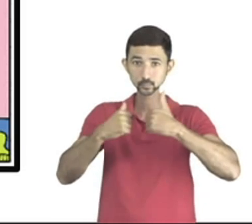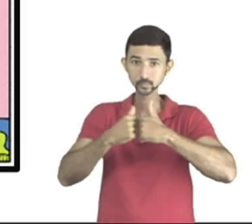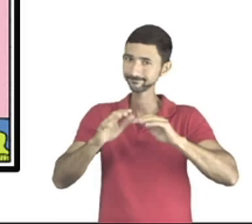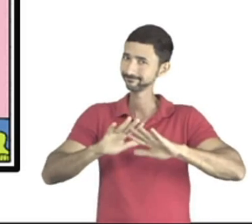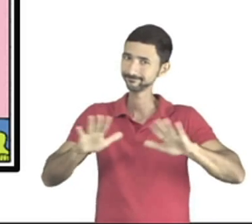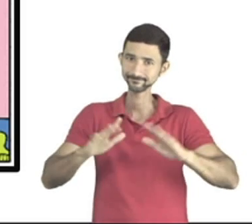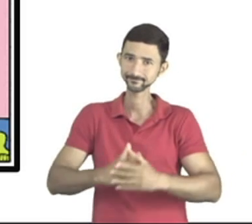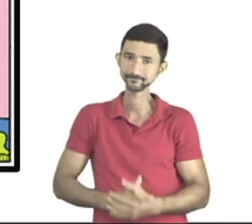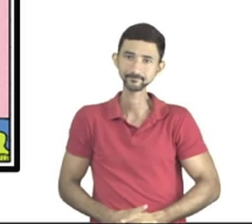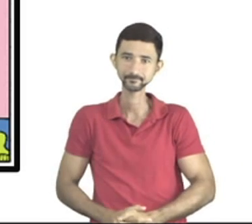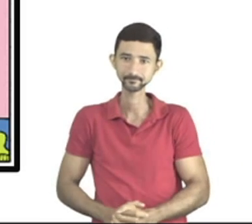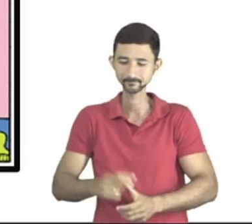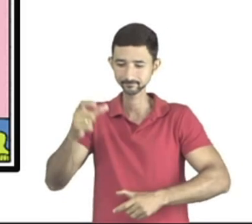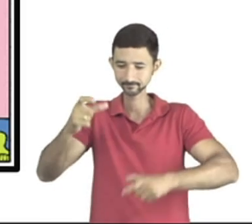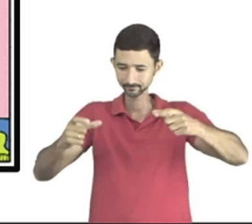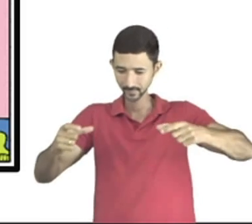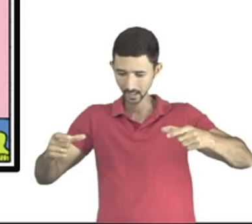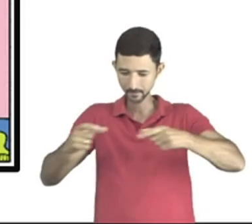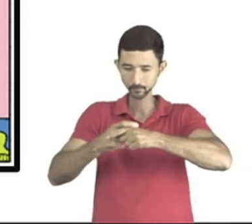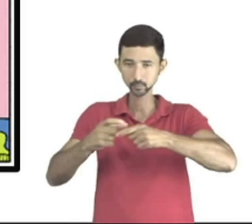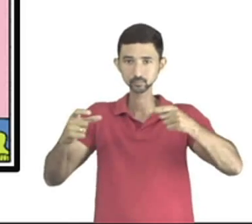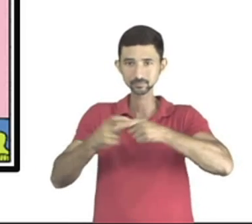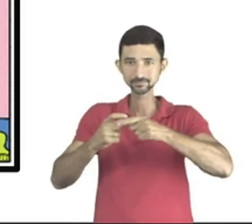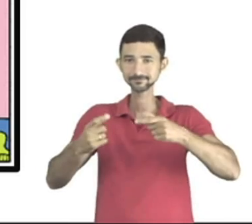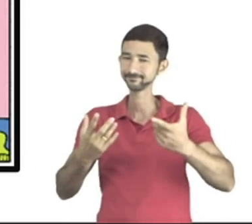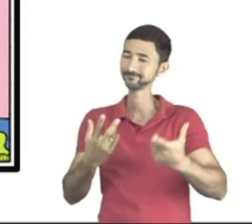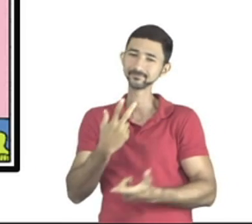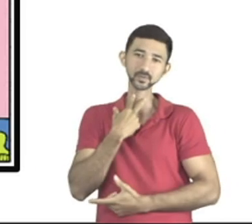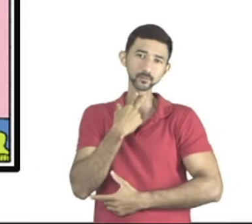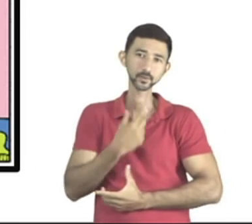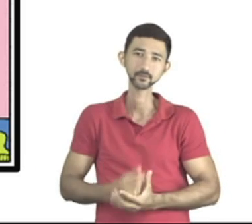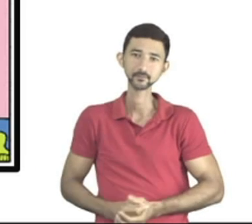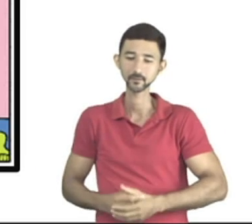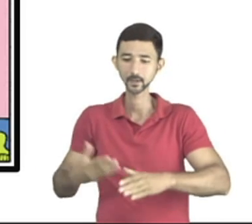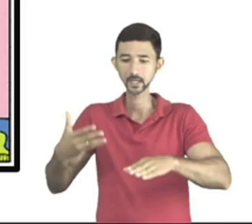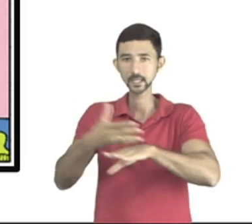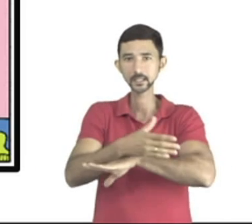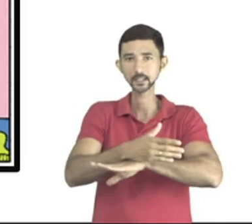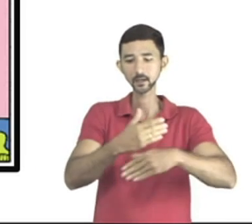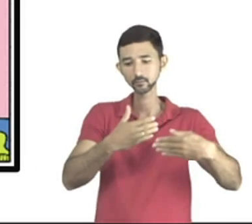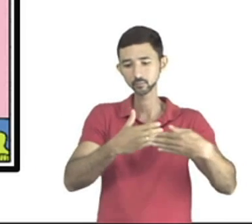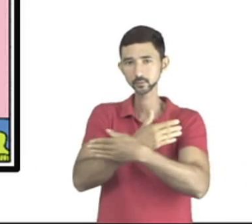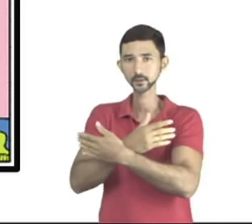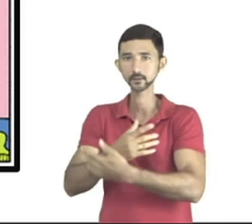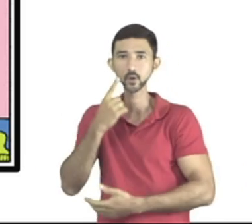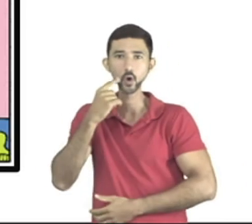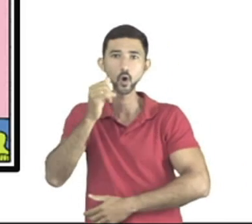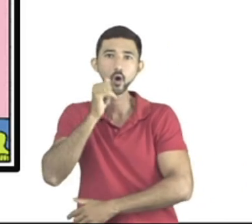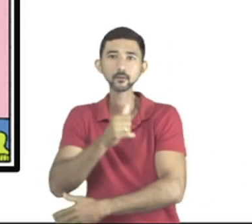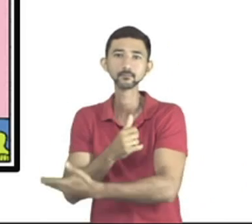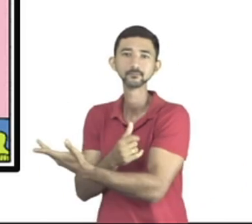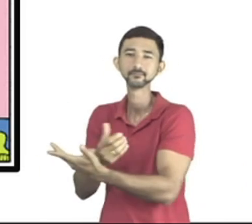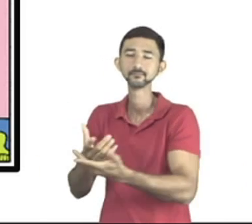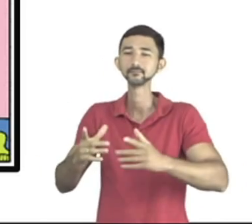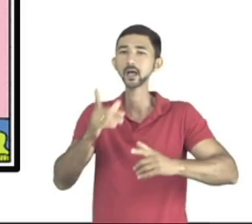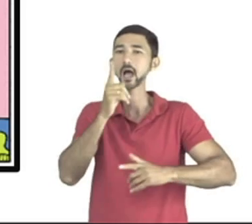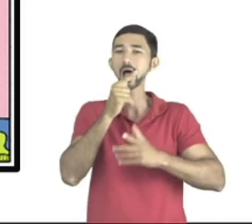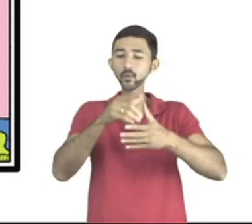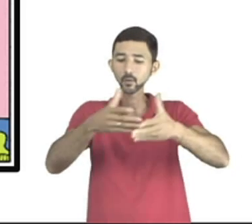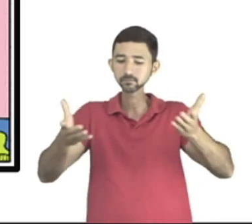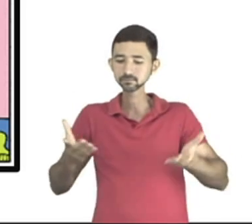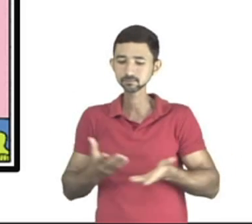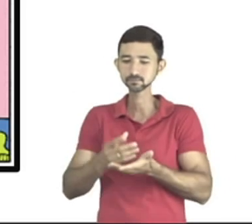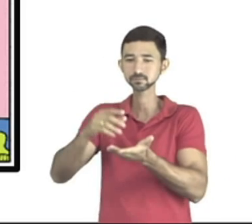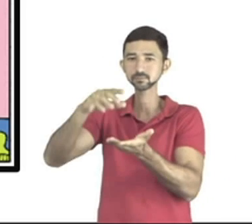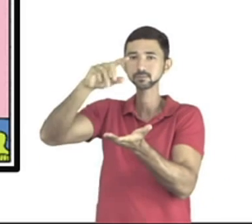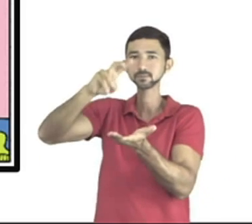impenetrabilidade. Então, para algo entrar, algo tem que sair. Veja aí um menino numa banheira. Quando ele entrou,